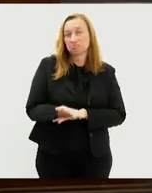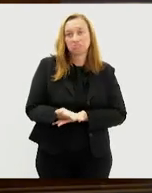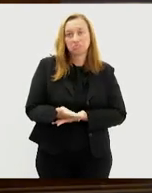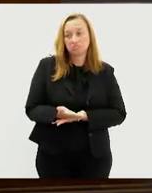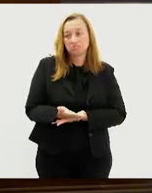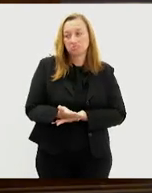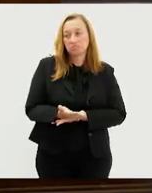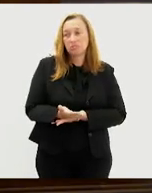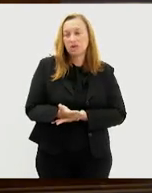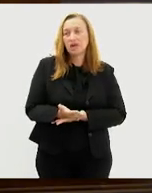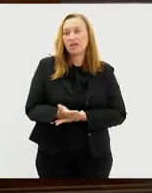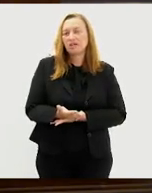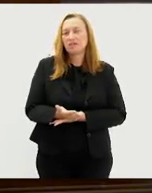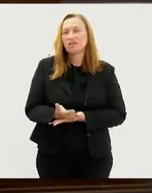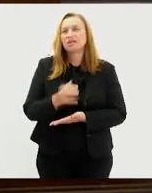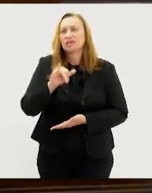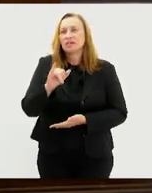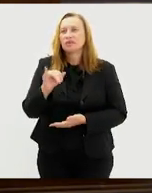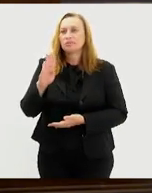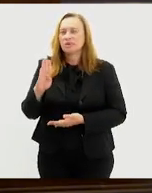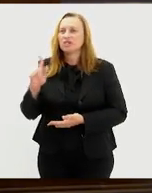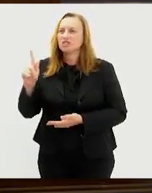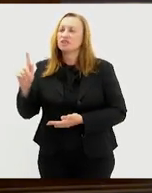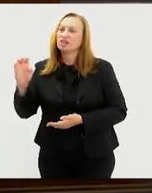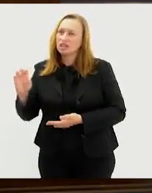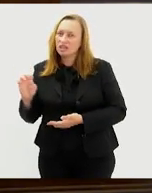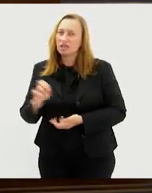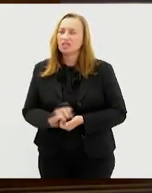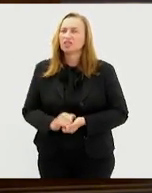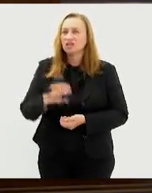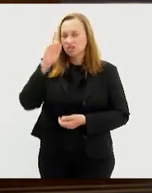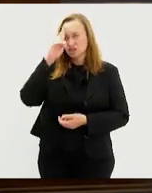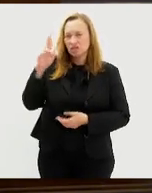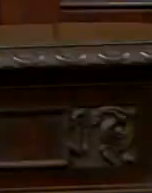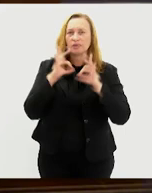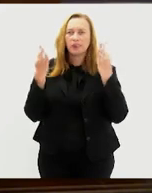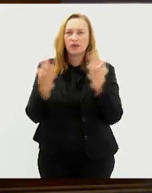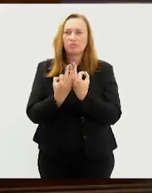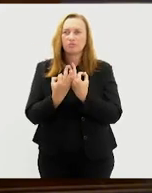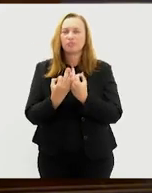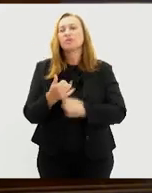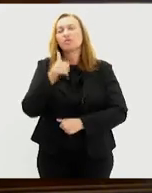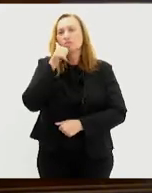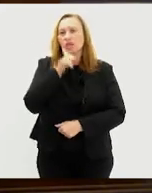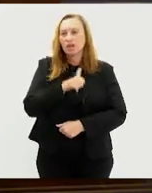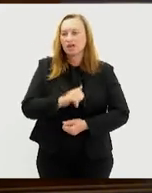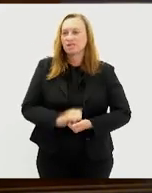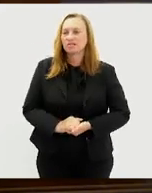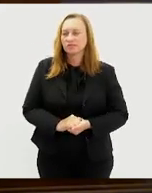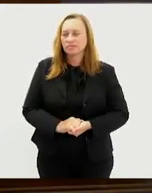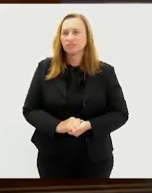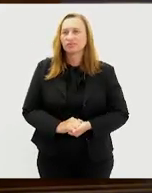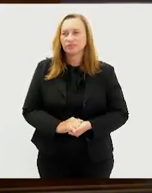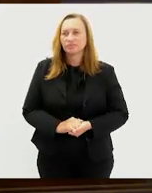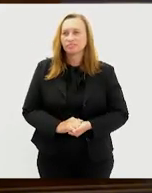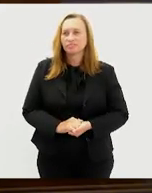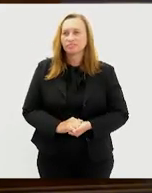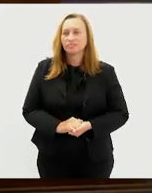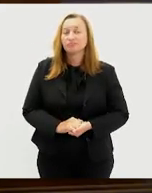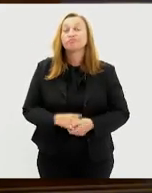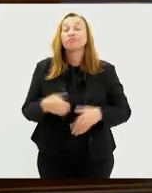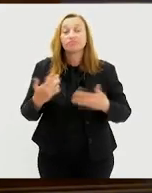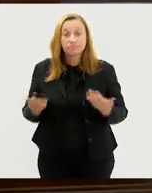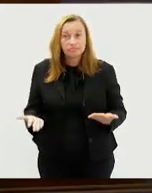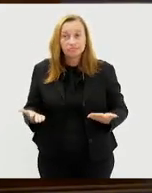assim como mostra o IBGE hoje a maioria de chefes de família são mulheres então é esse é